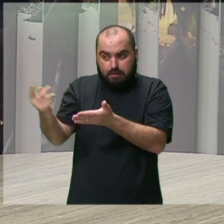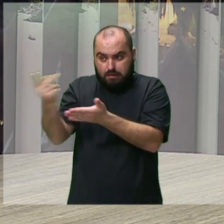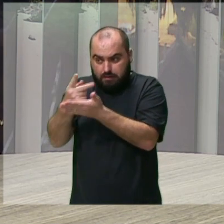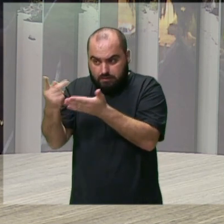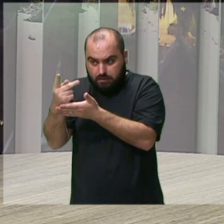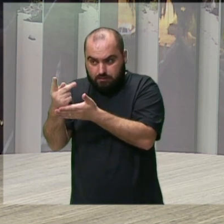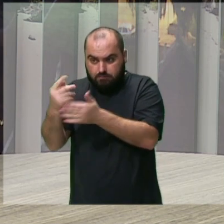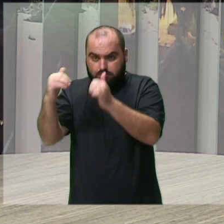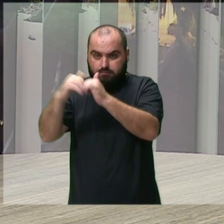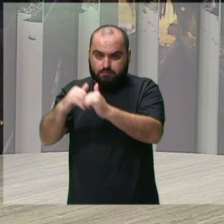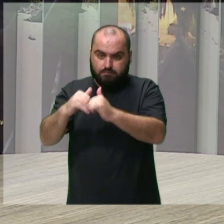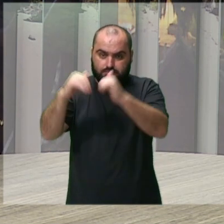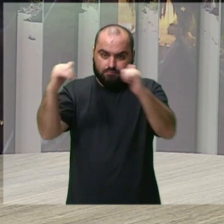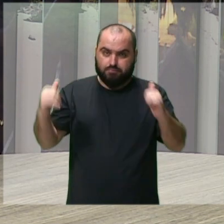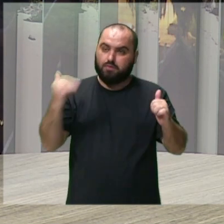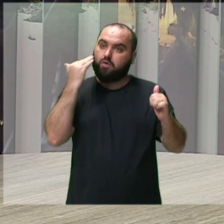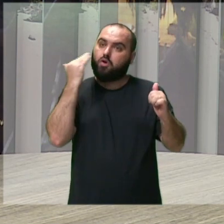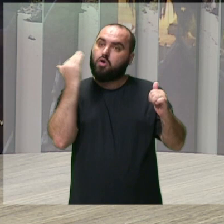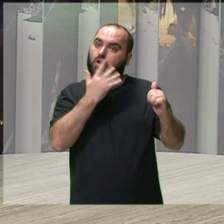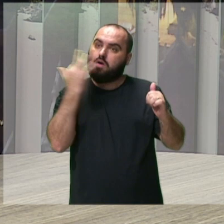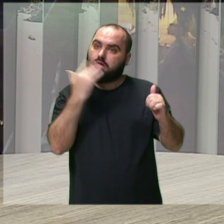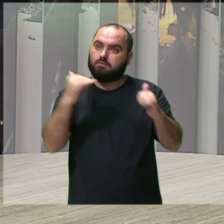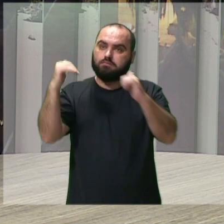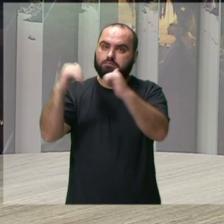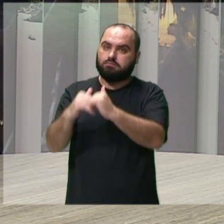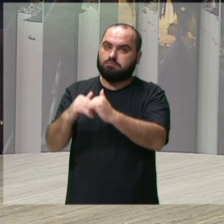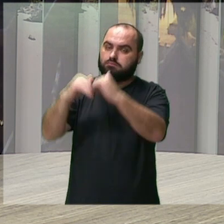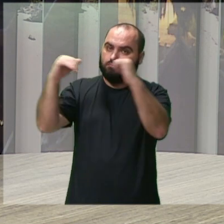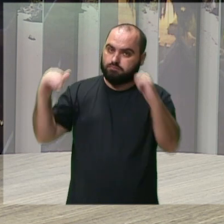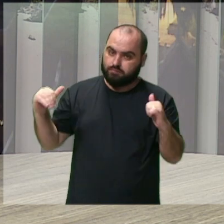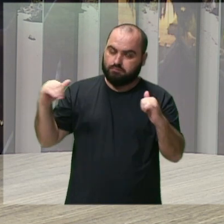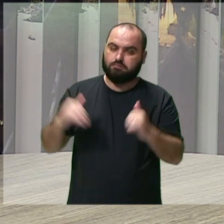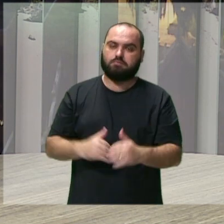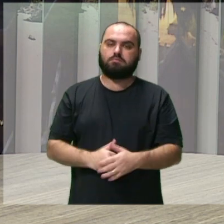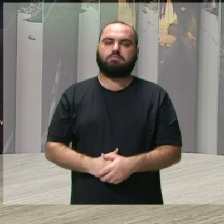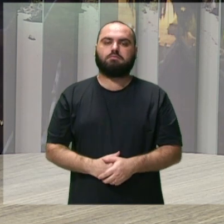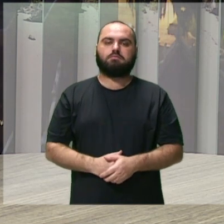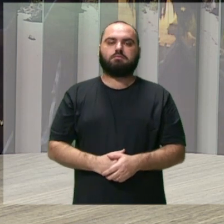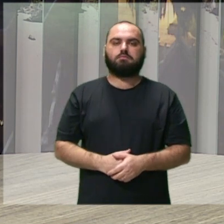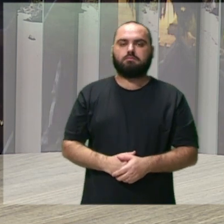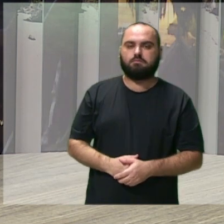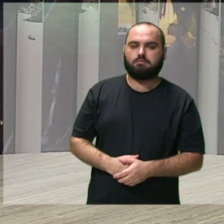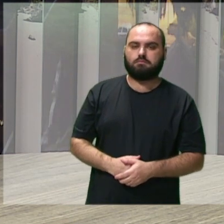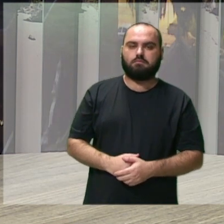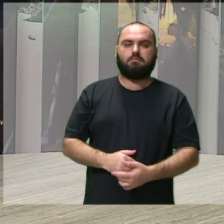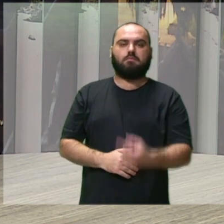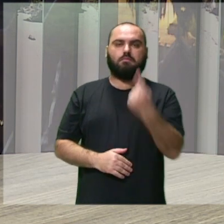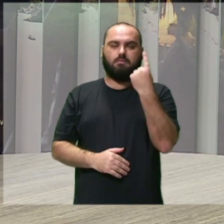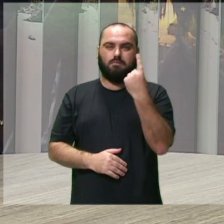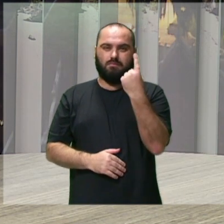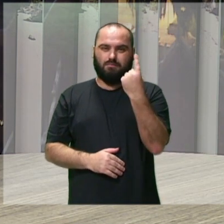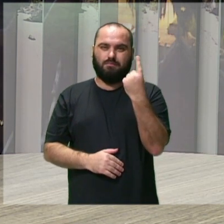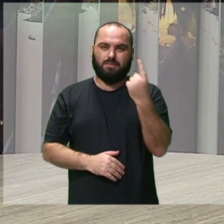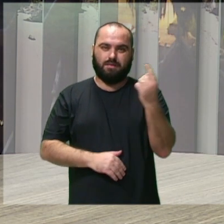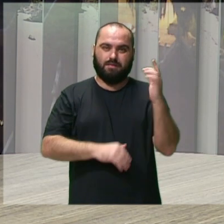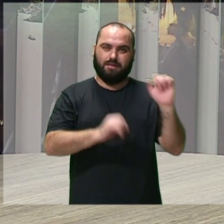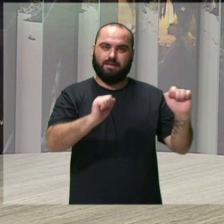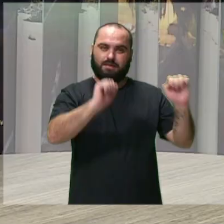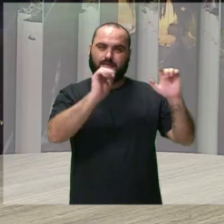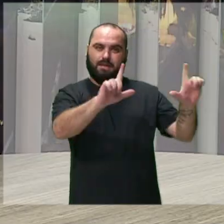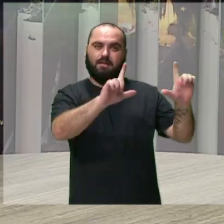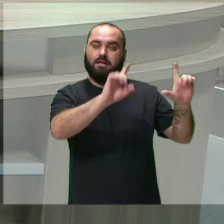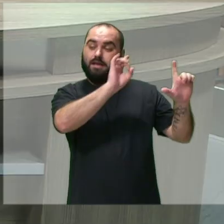fazer a separação de cores, é preciso gravar uma tela para cada cor